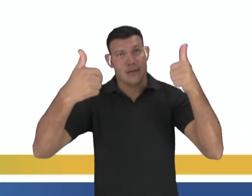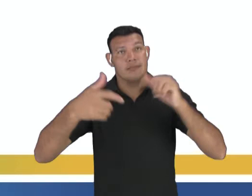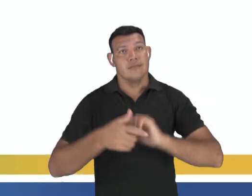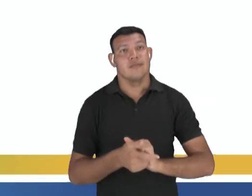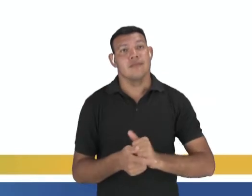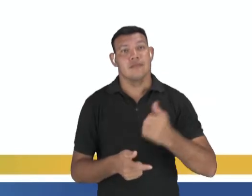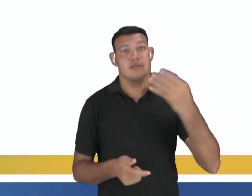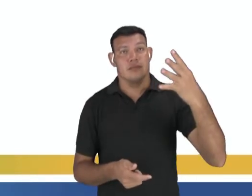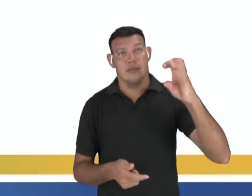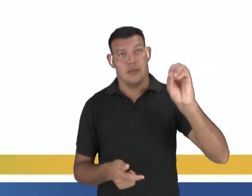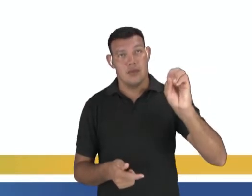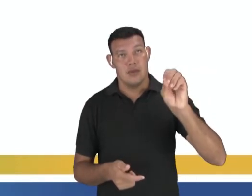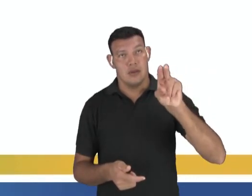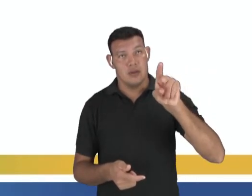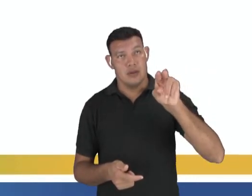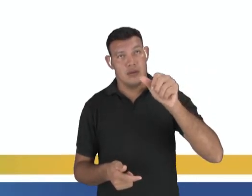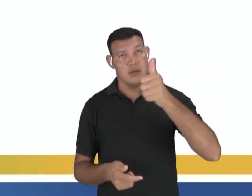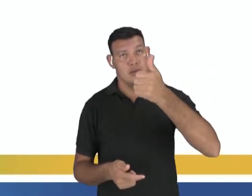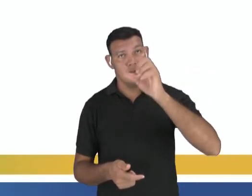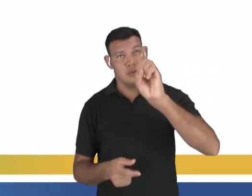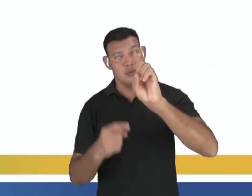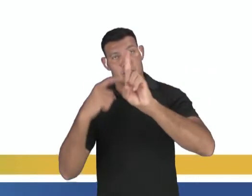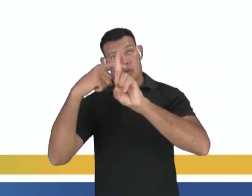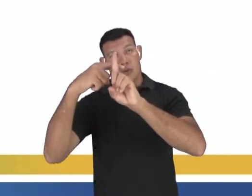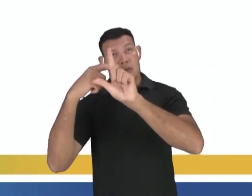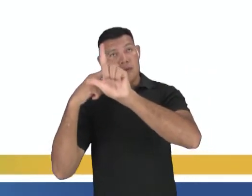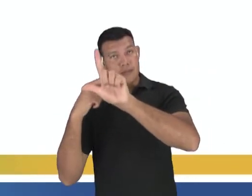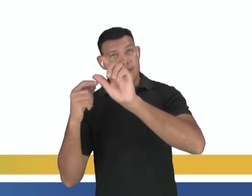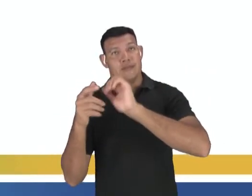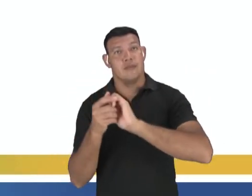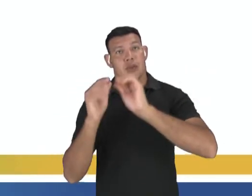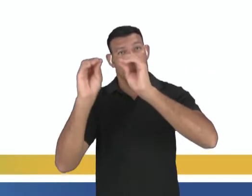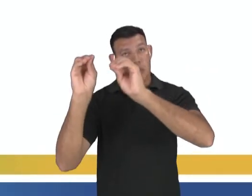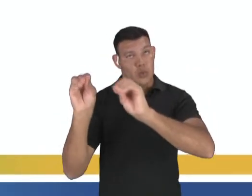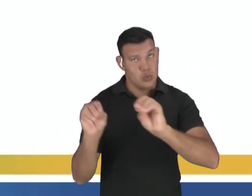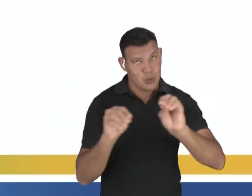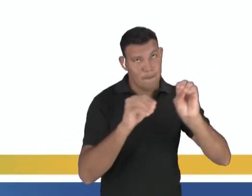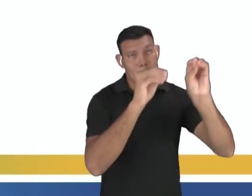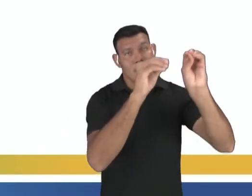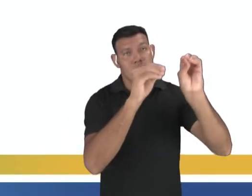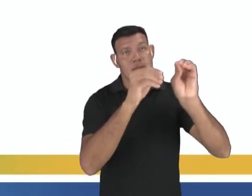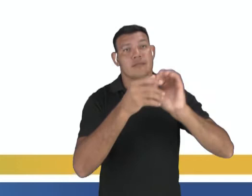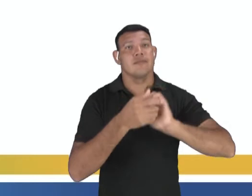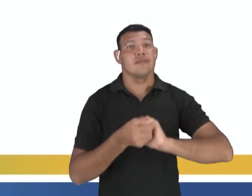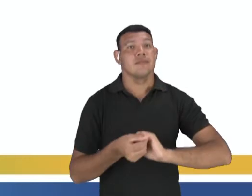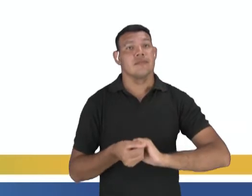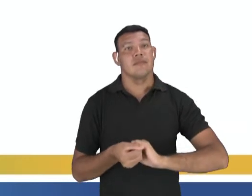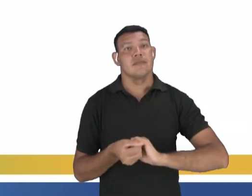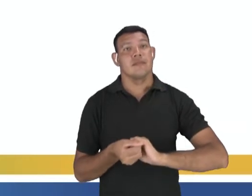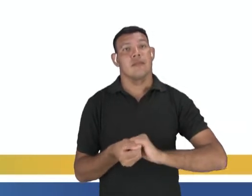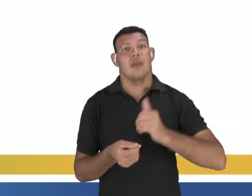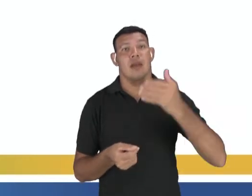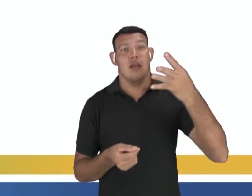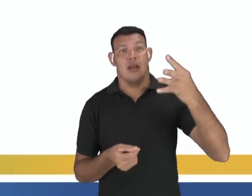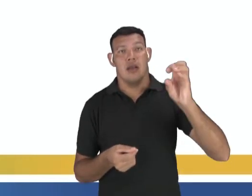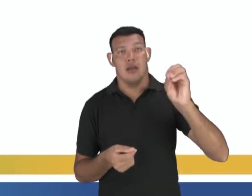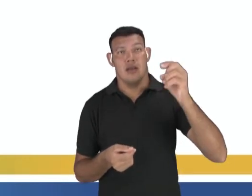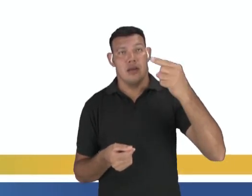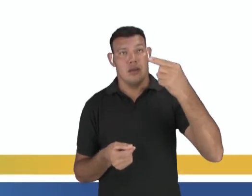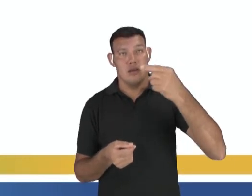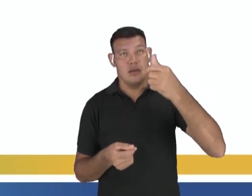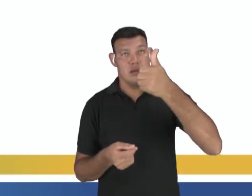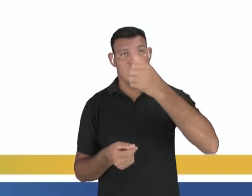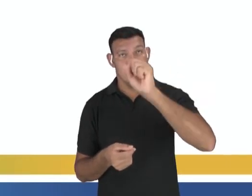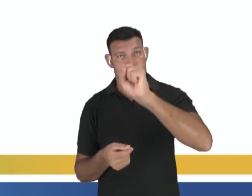grau, ou seja, 40 é igual a 18 mais L, e daí eu passo 18 para o outro membro, né? Eu fico com L